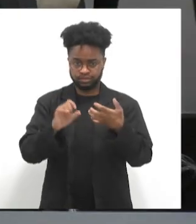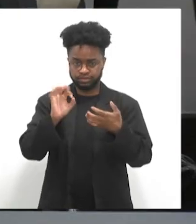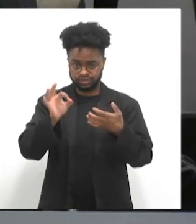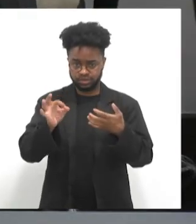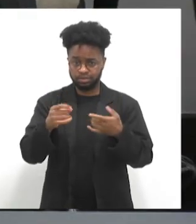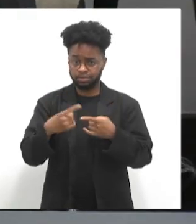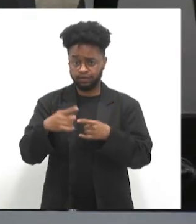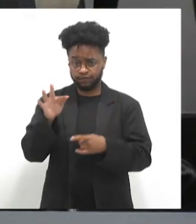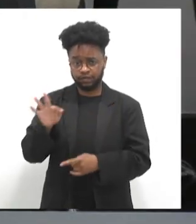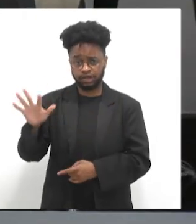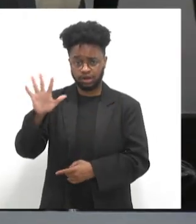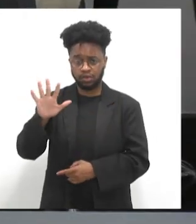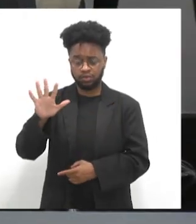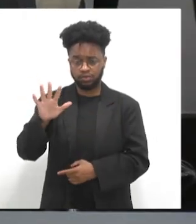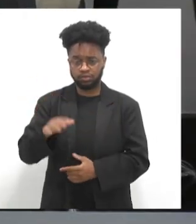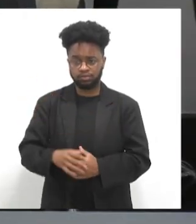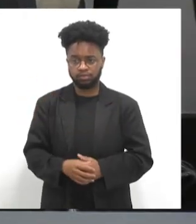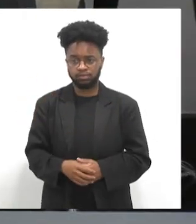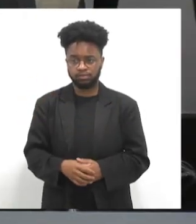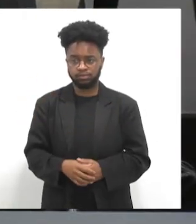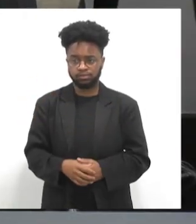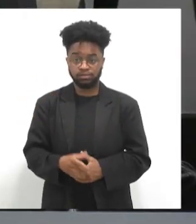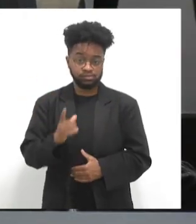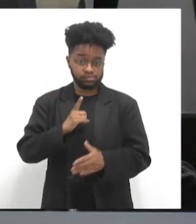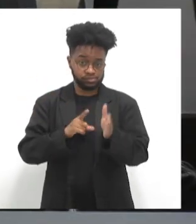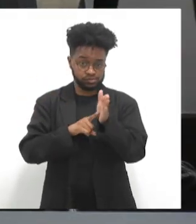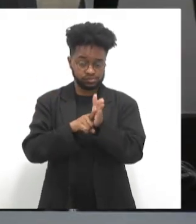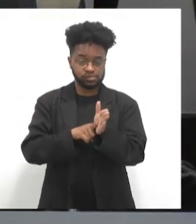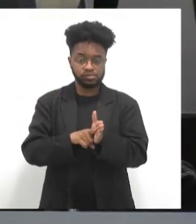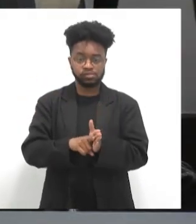é federal. Tem pesquisas